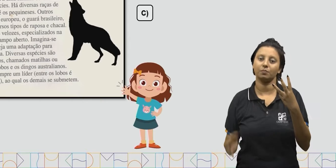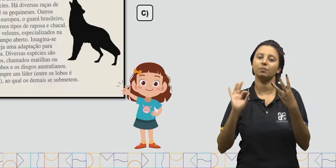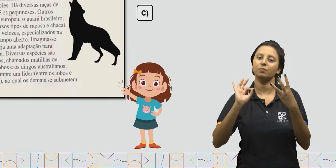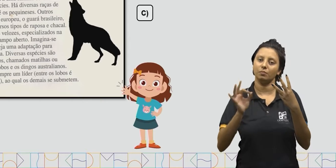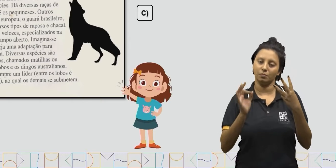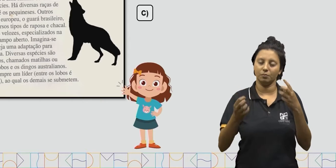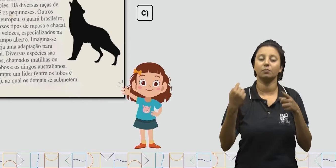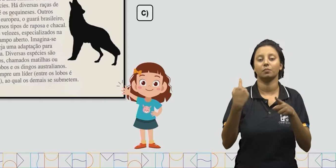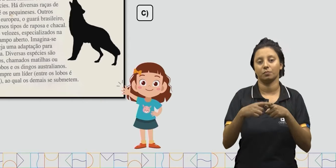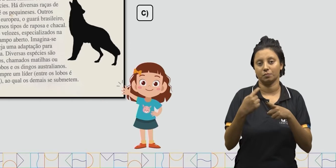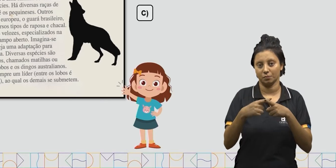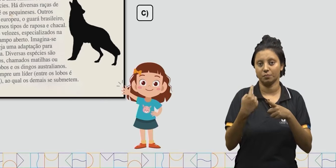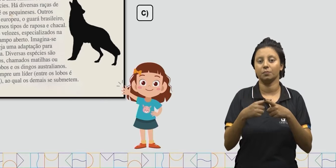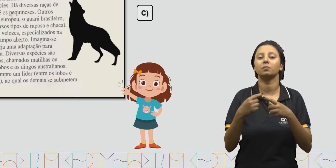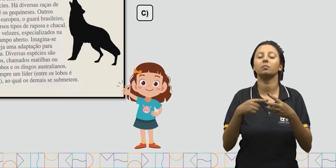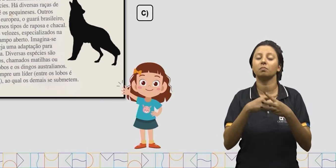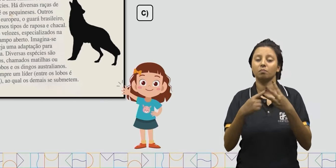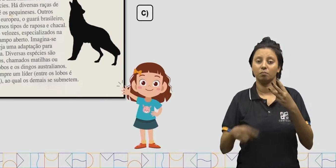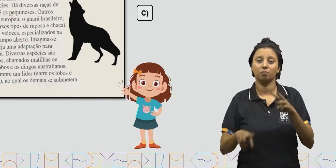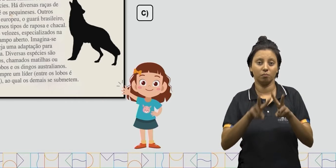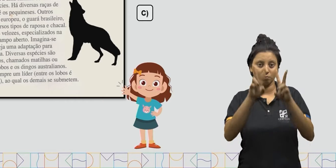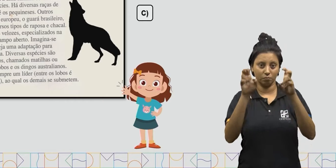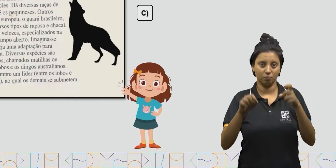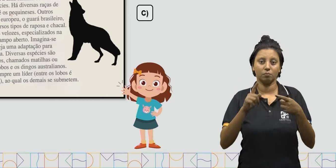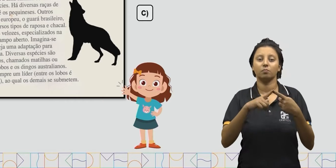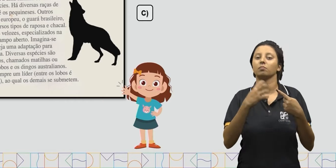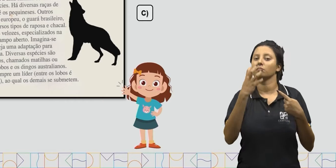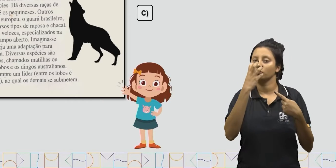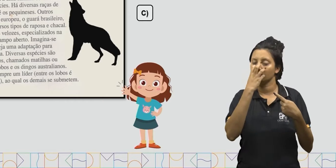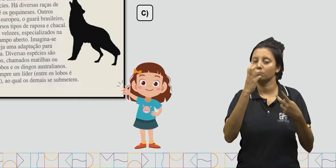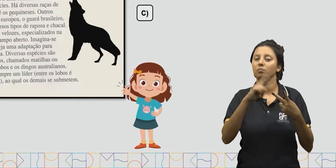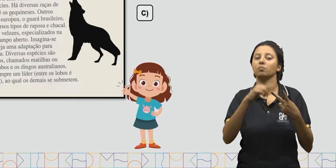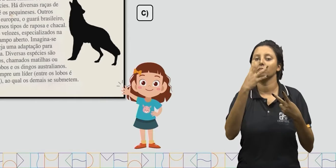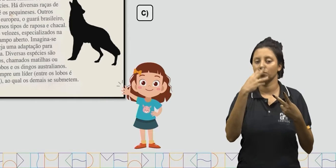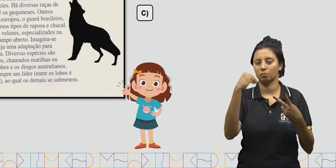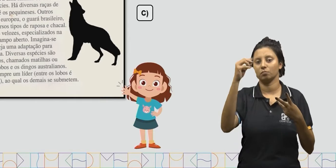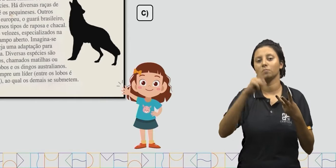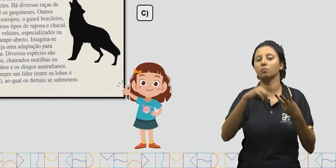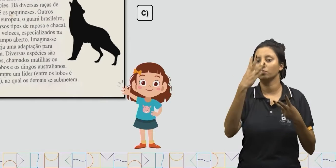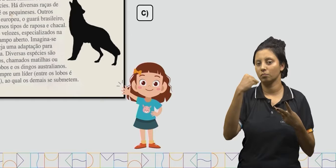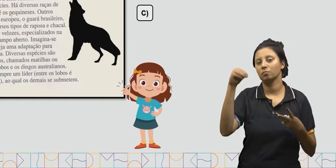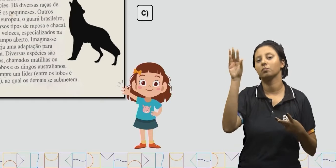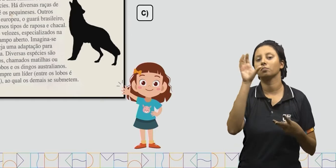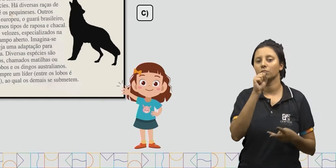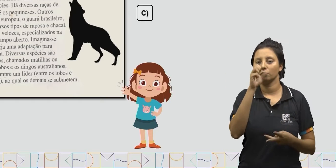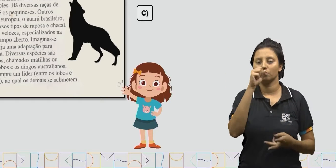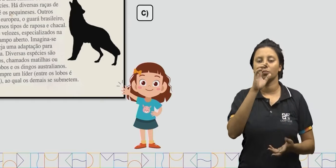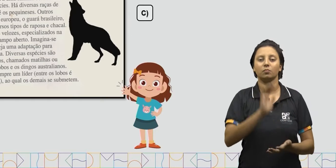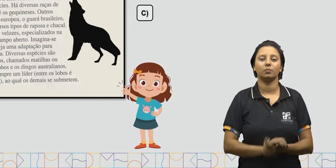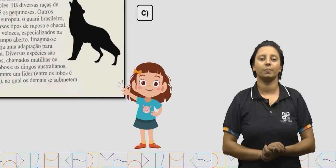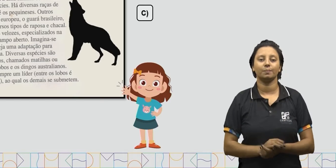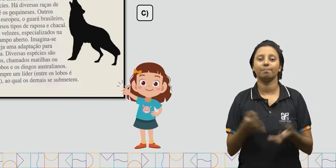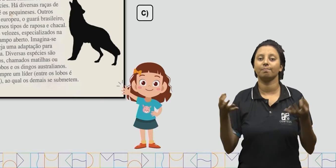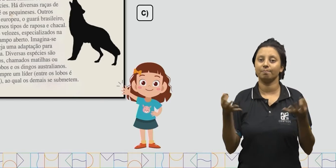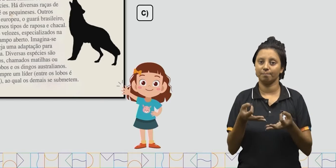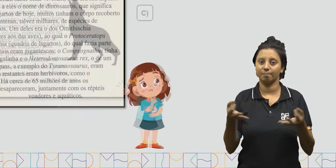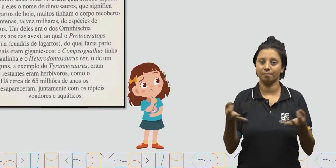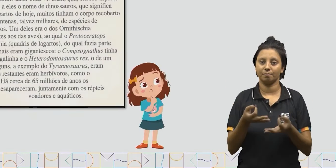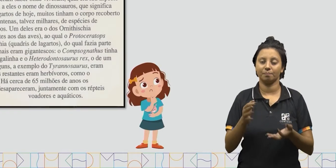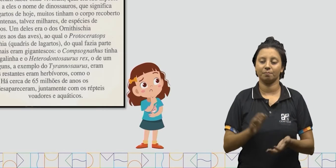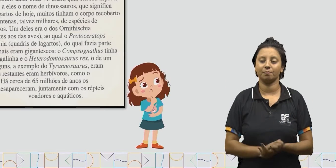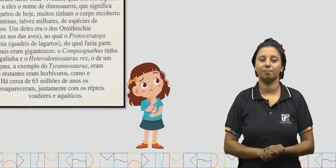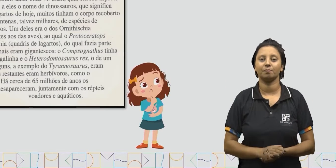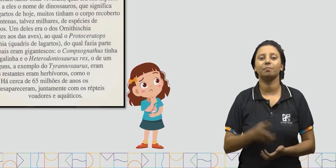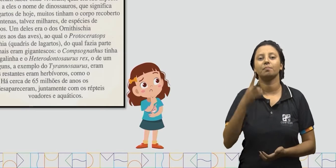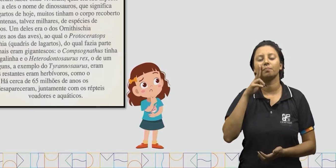Todas elas, porque o nosso verbete fala de cães, lobos e raposas. Ficou perfeito.